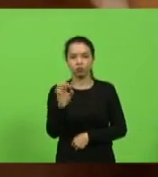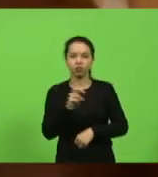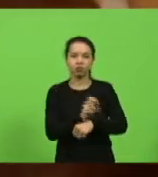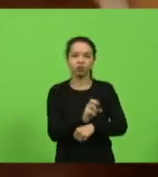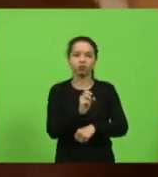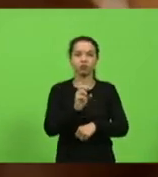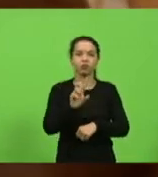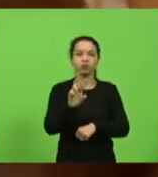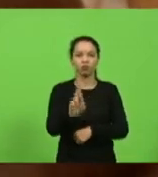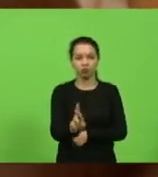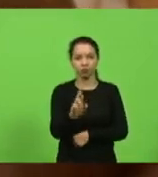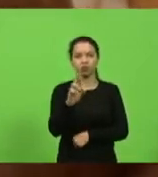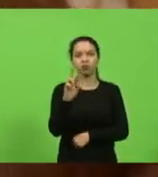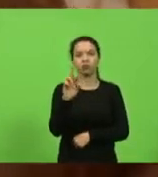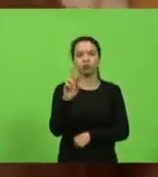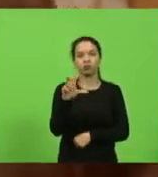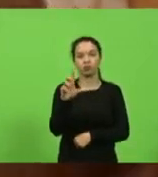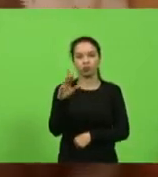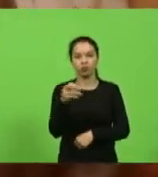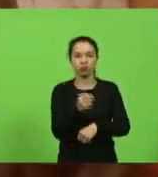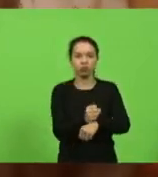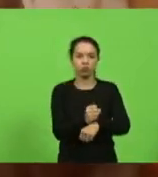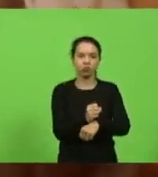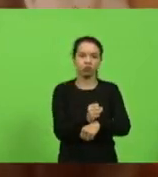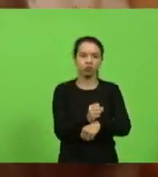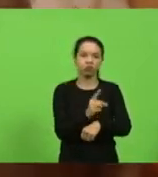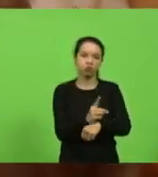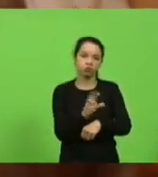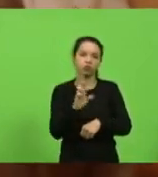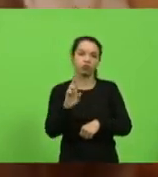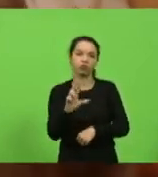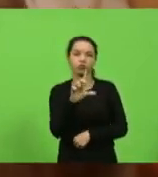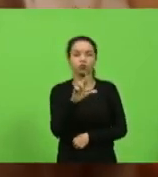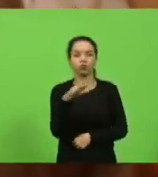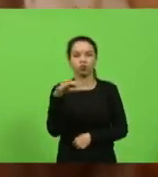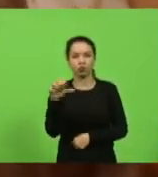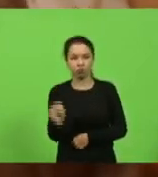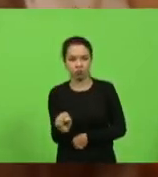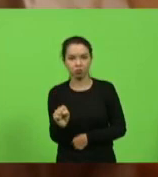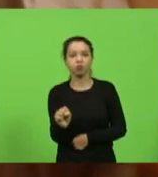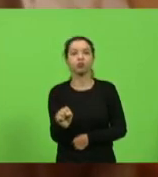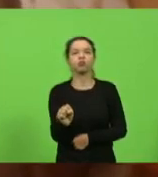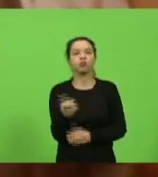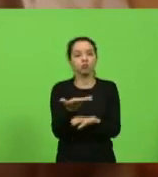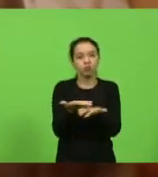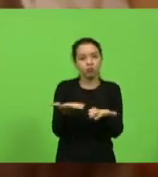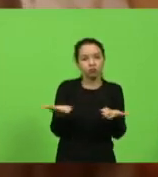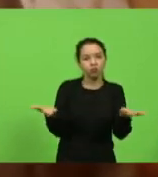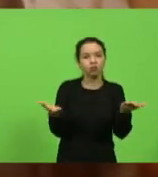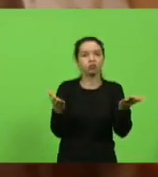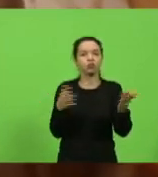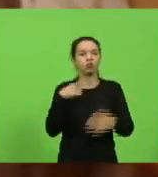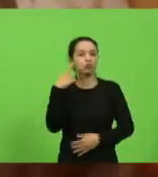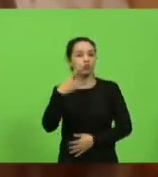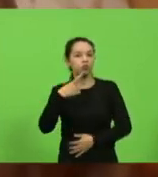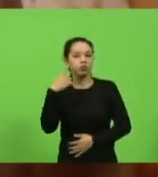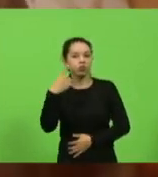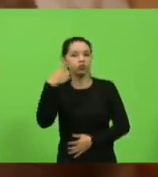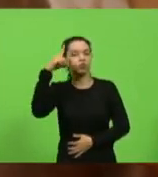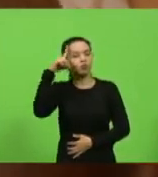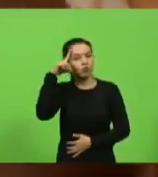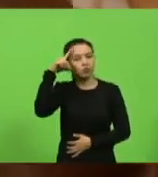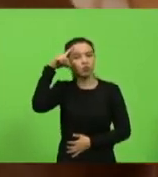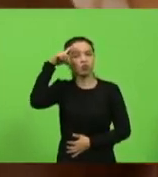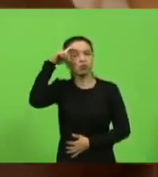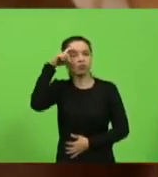Luiz Anelato, doutor Luiz Forneroli, nobres deputados, senhores Marcos Vieira,